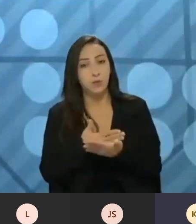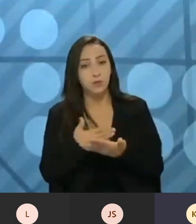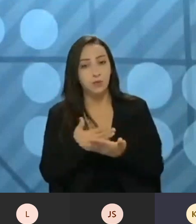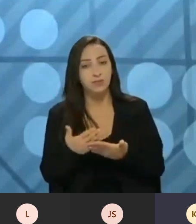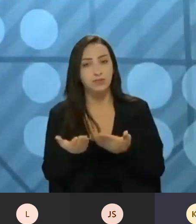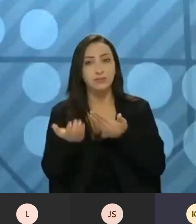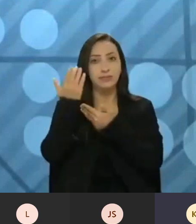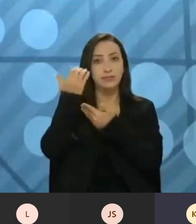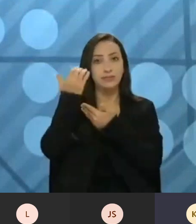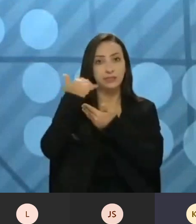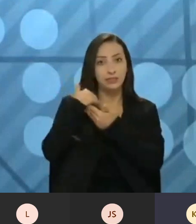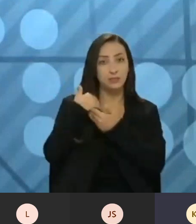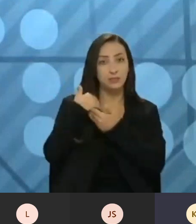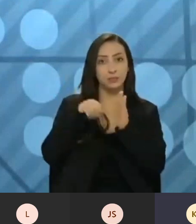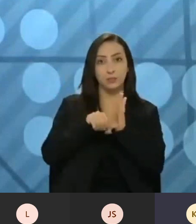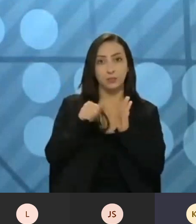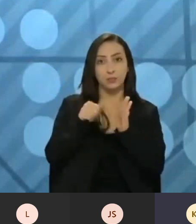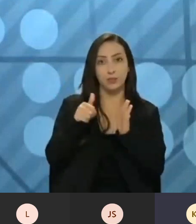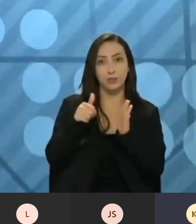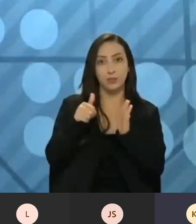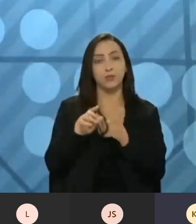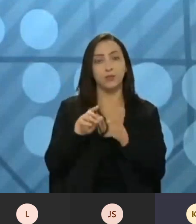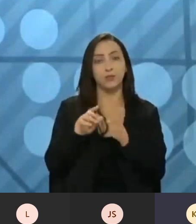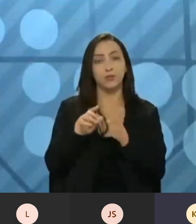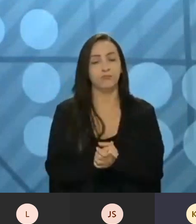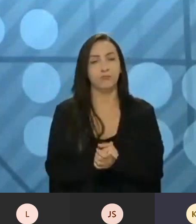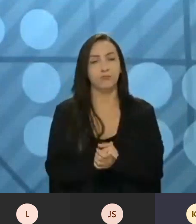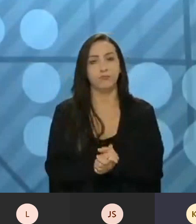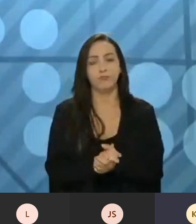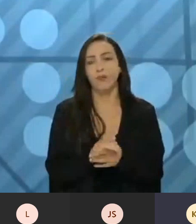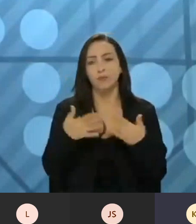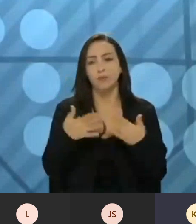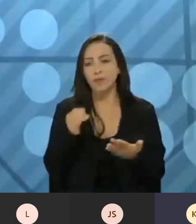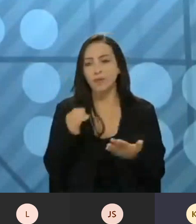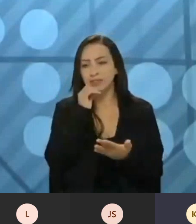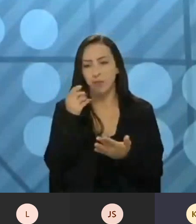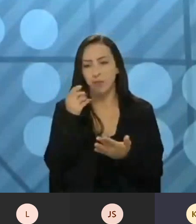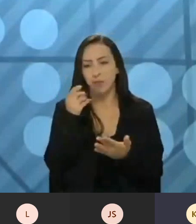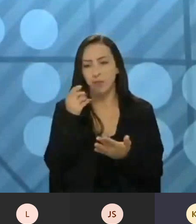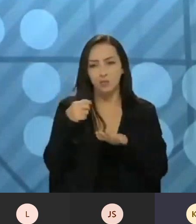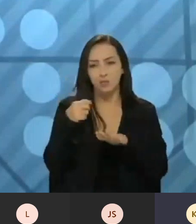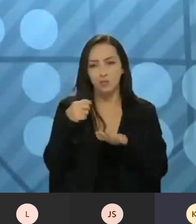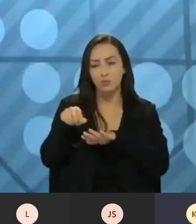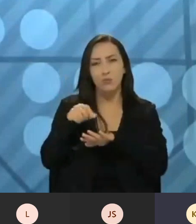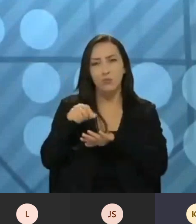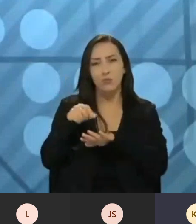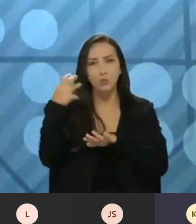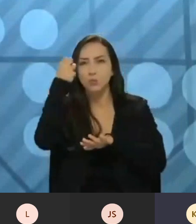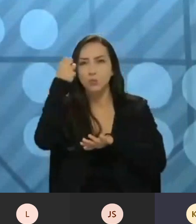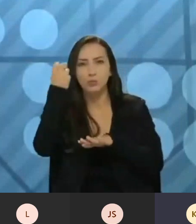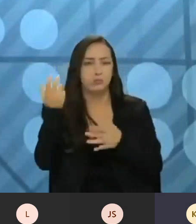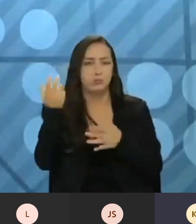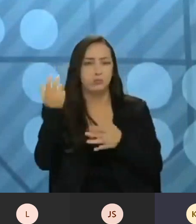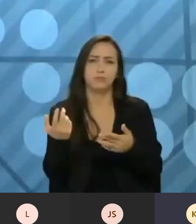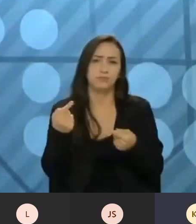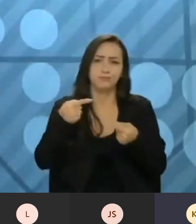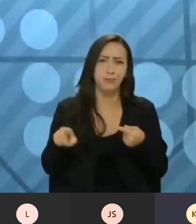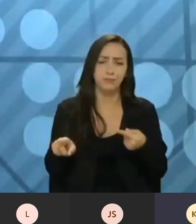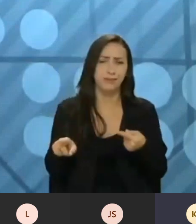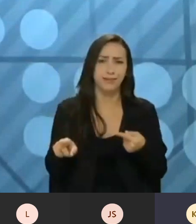é a partir de um esmalte escuro que eu vou passar na minha unha que ela vai ficar mais fortalecida e com certeza não vai ter